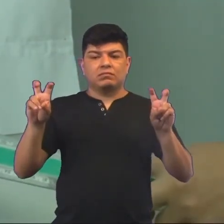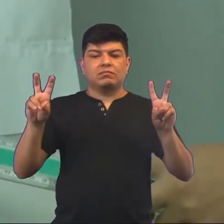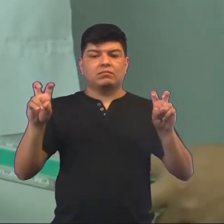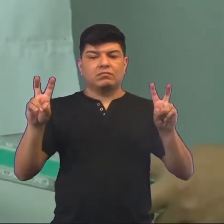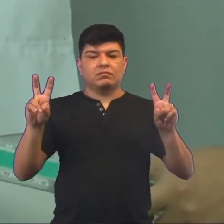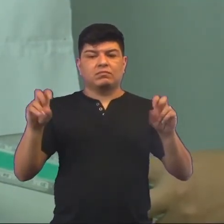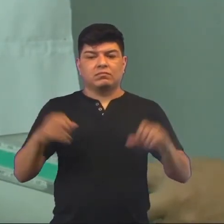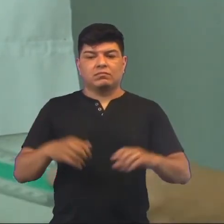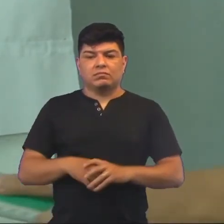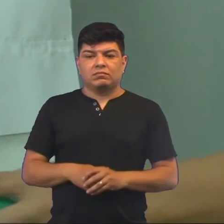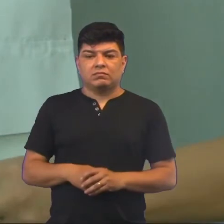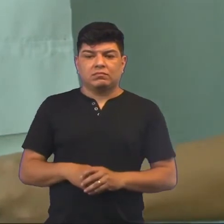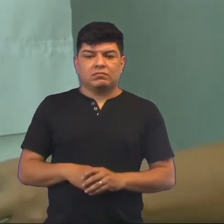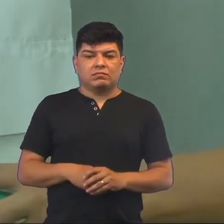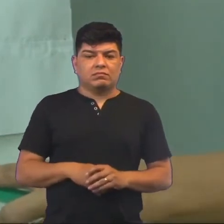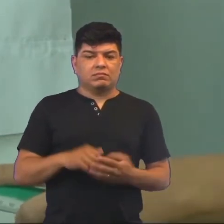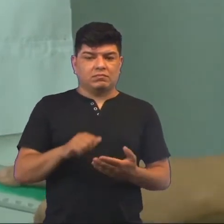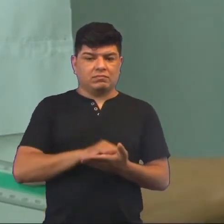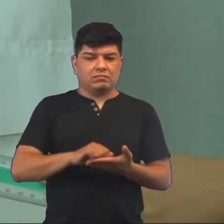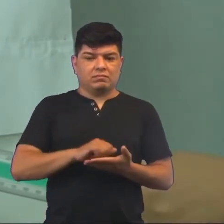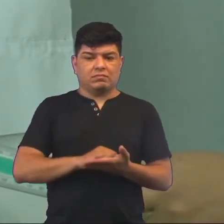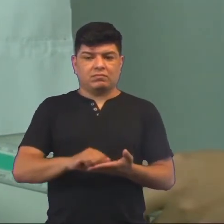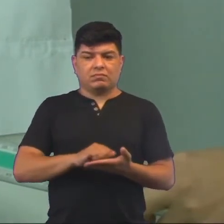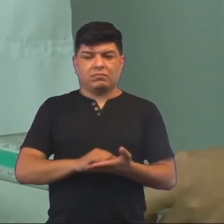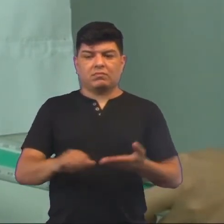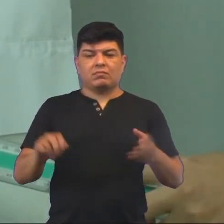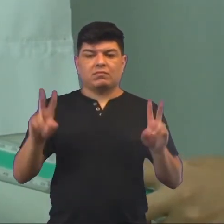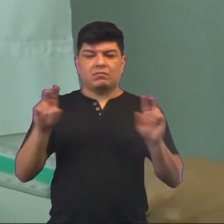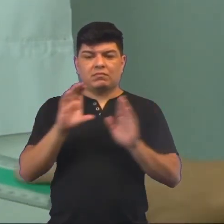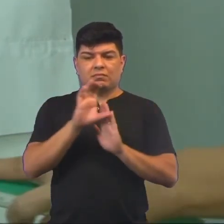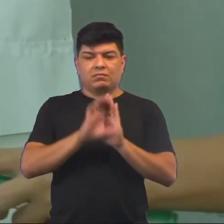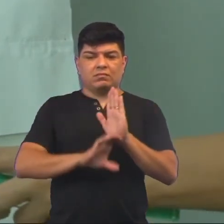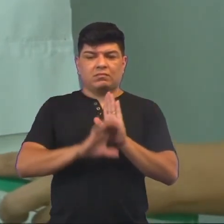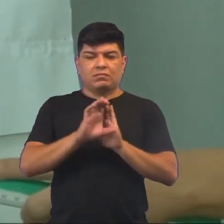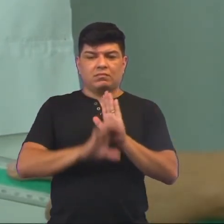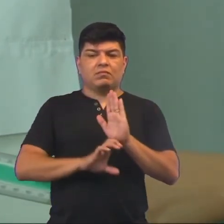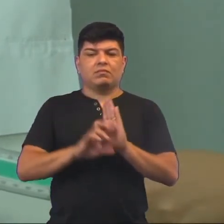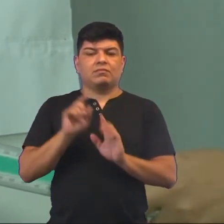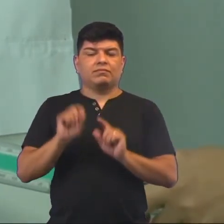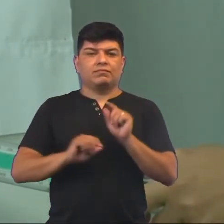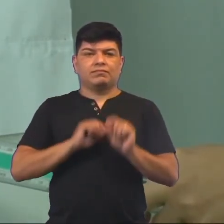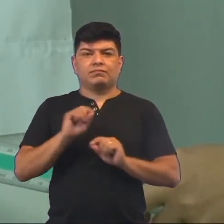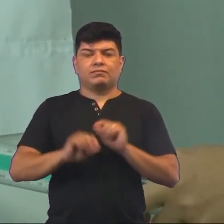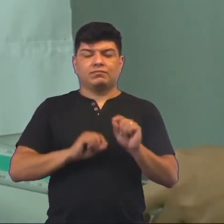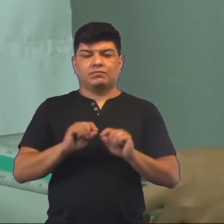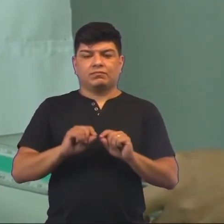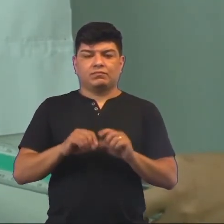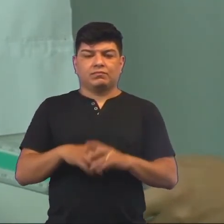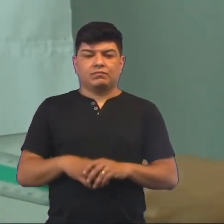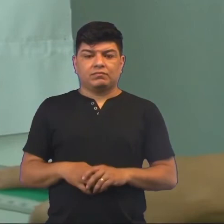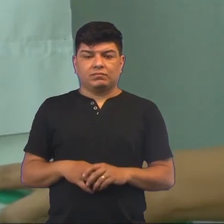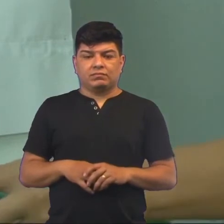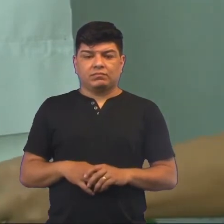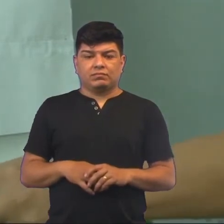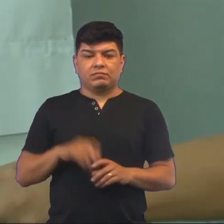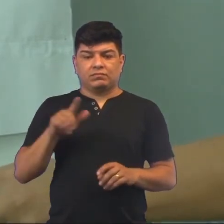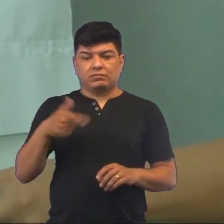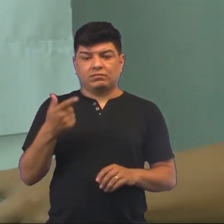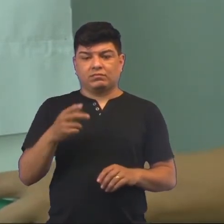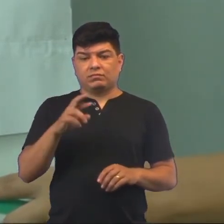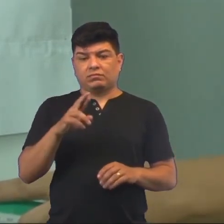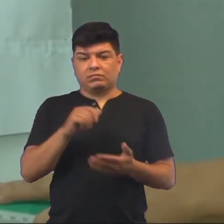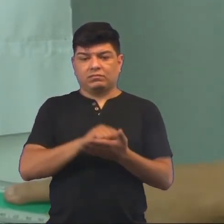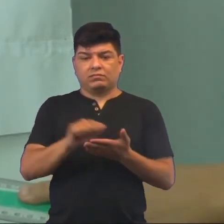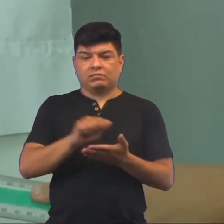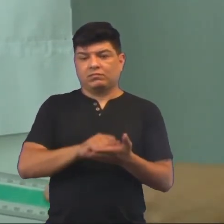sobre o assunto. Você escreve a introdução falando sobre o conceito do assunto, o que é o assunto e do que vai ser tratado. Depois você